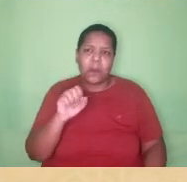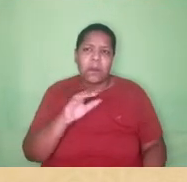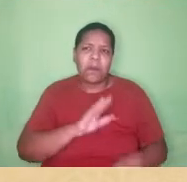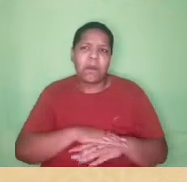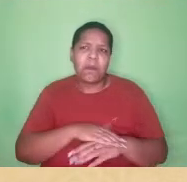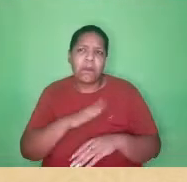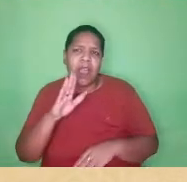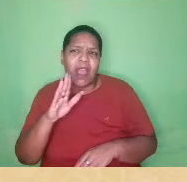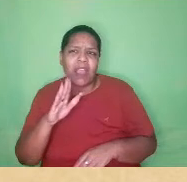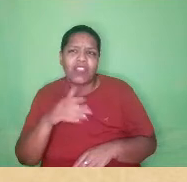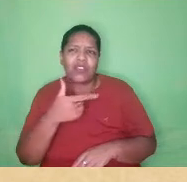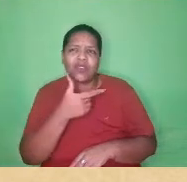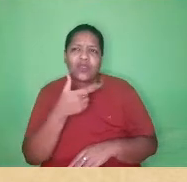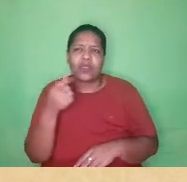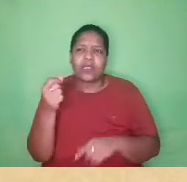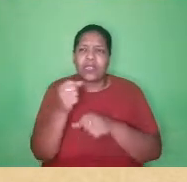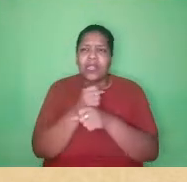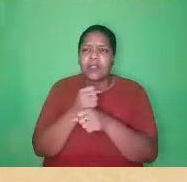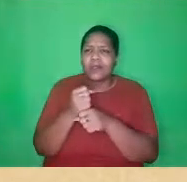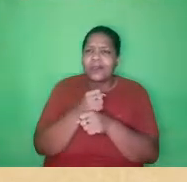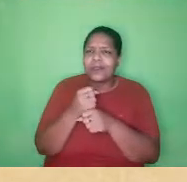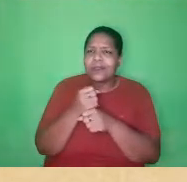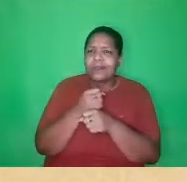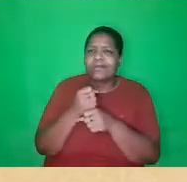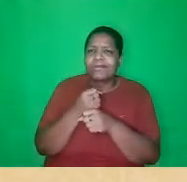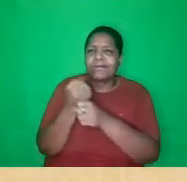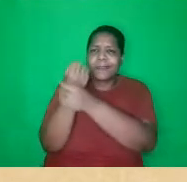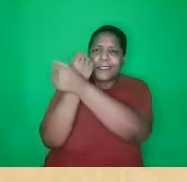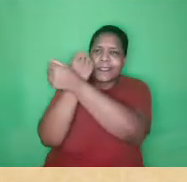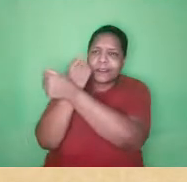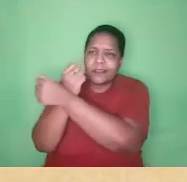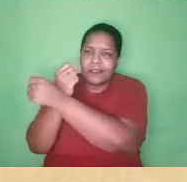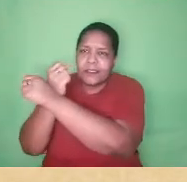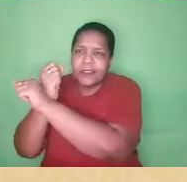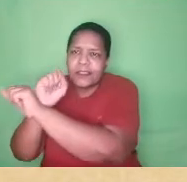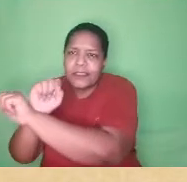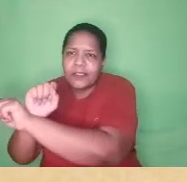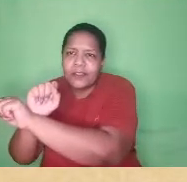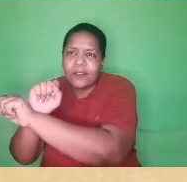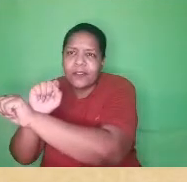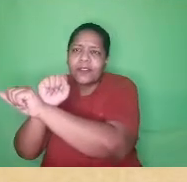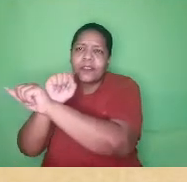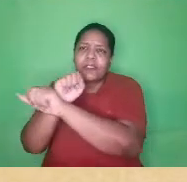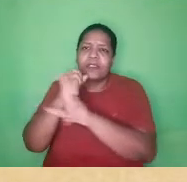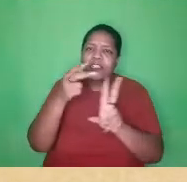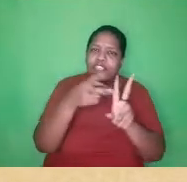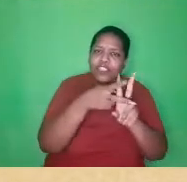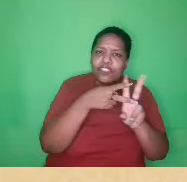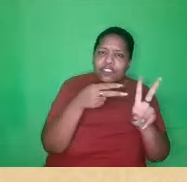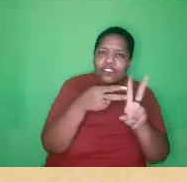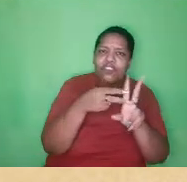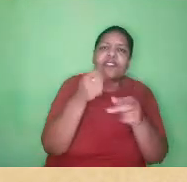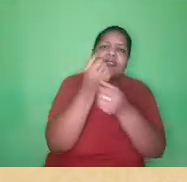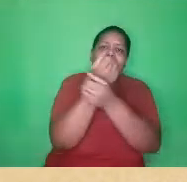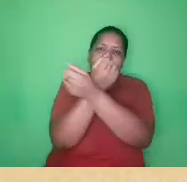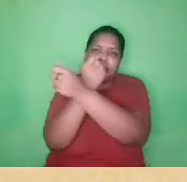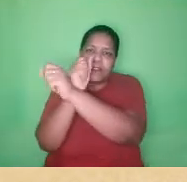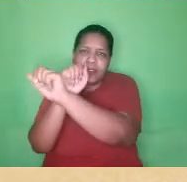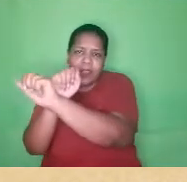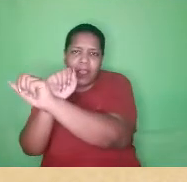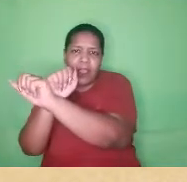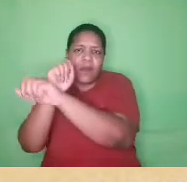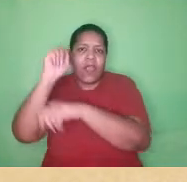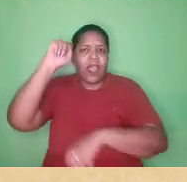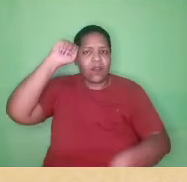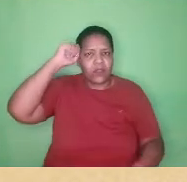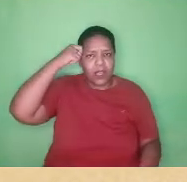com escravidão indígena e africana nas mesmas regiões. Isso vai ser muito importante, que mais adiante